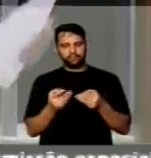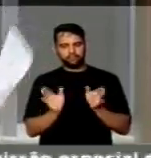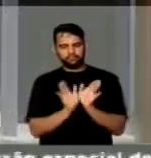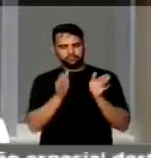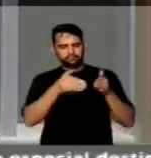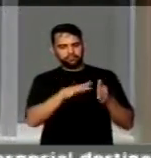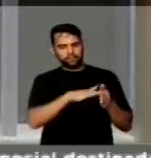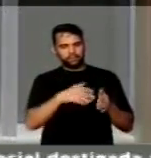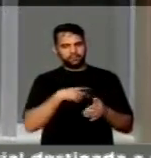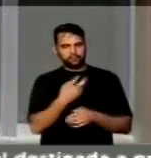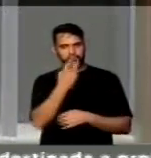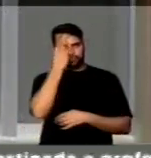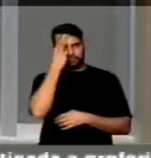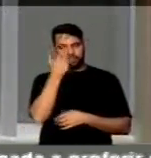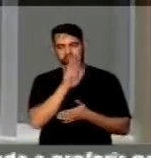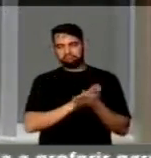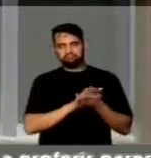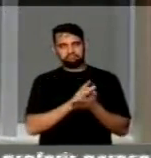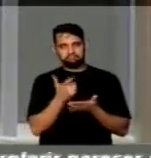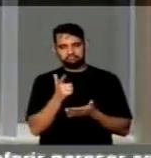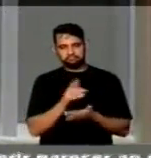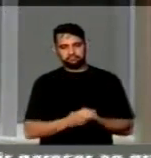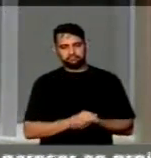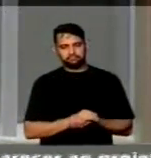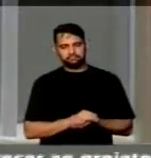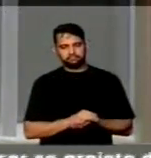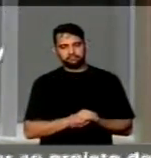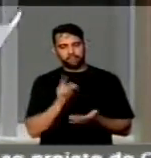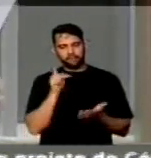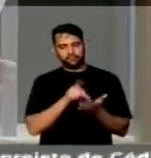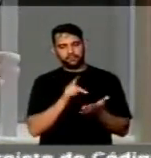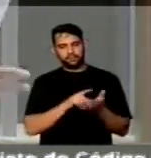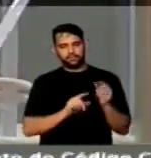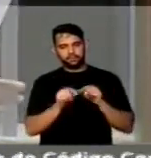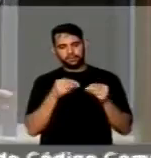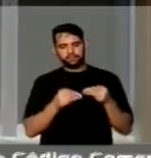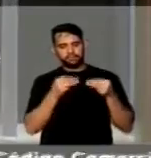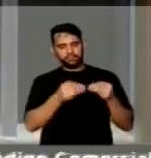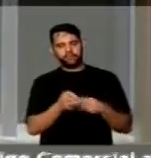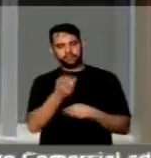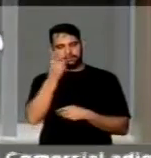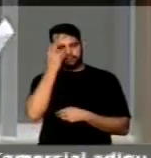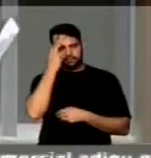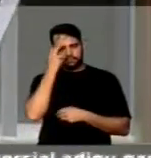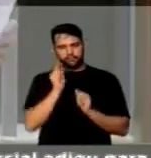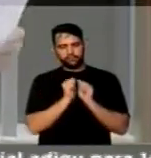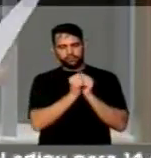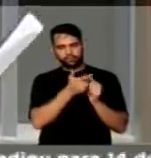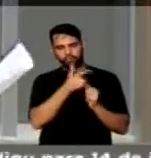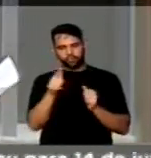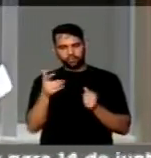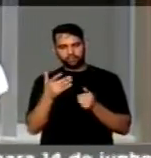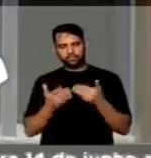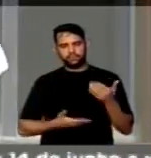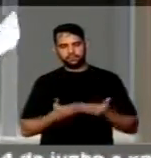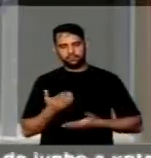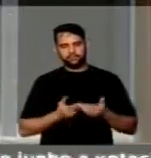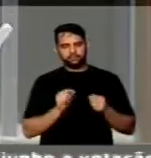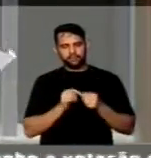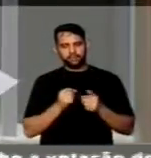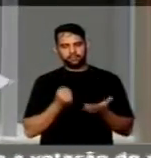voltado exclusivamente para a cultura. A verdade é que esse Ministério da Cultura, junto com outras ações, serviram